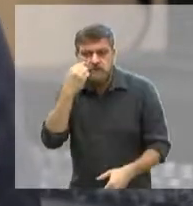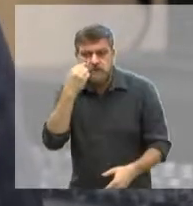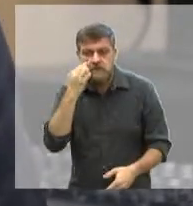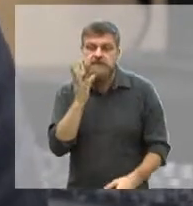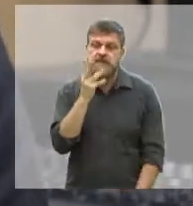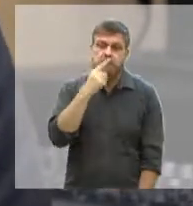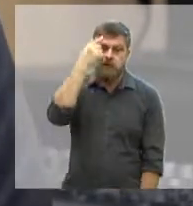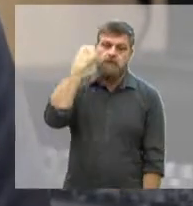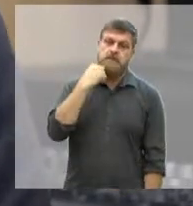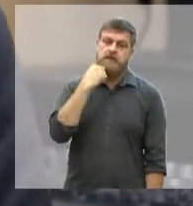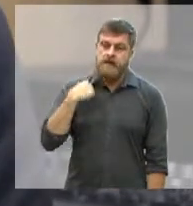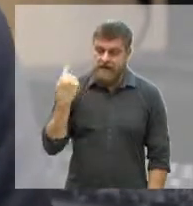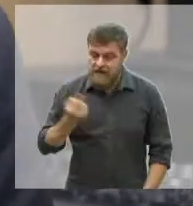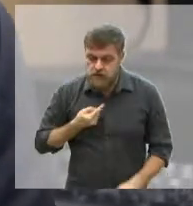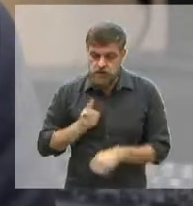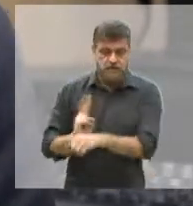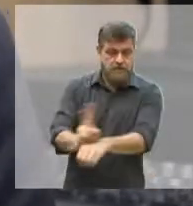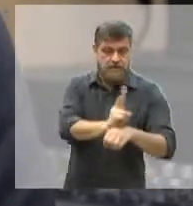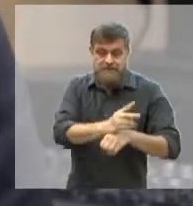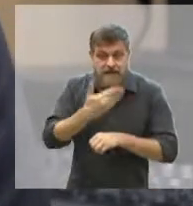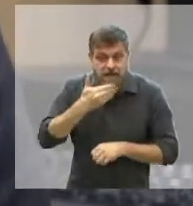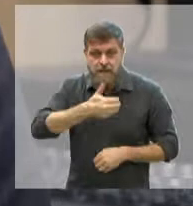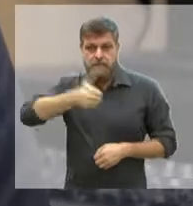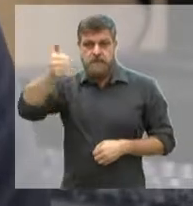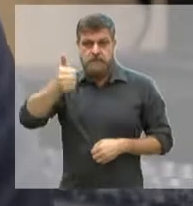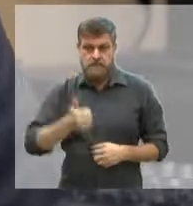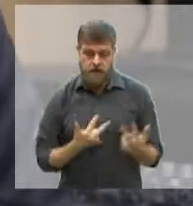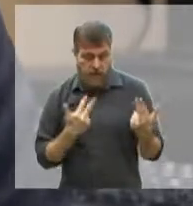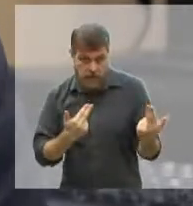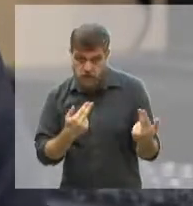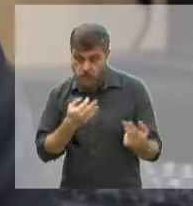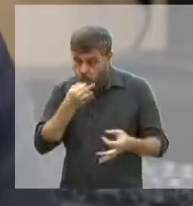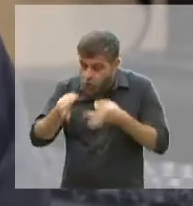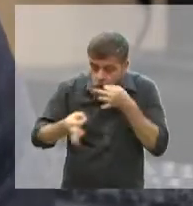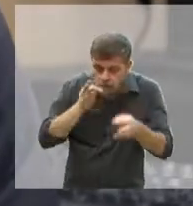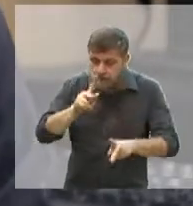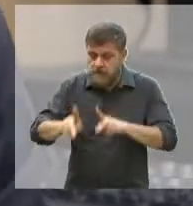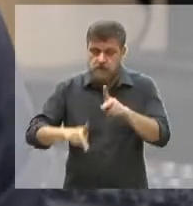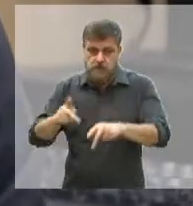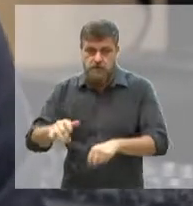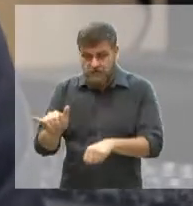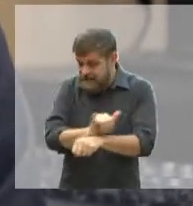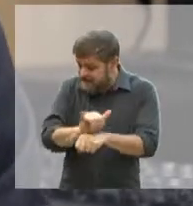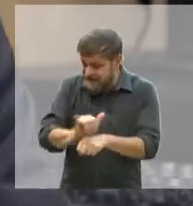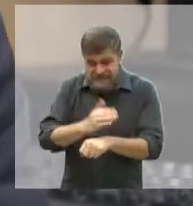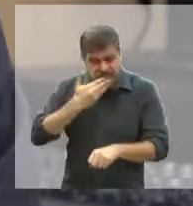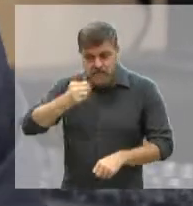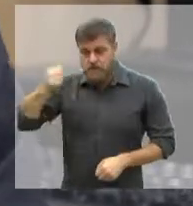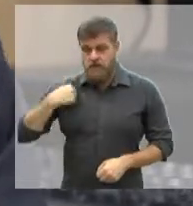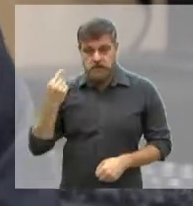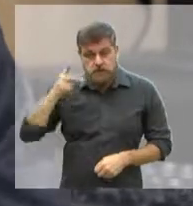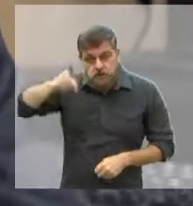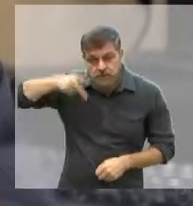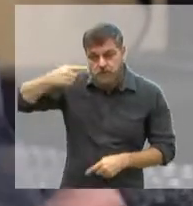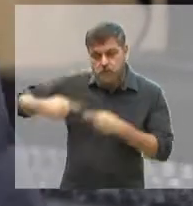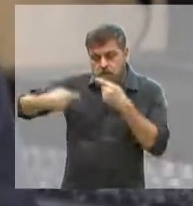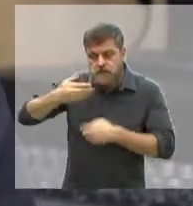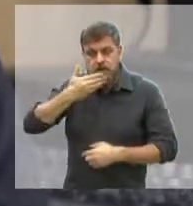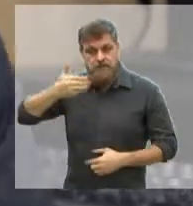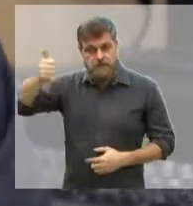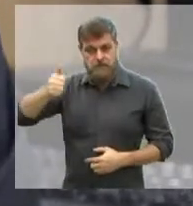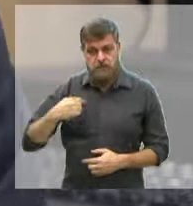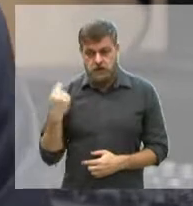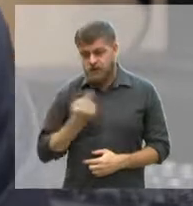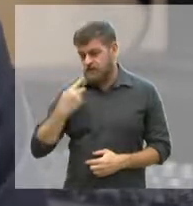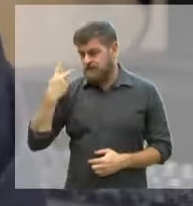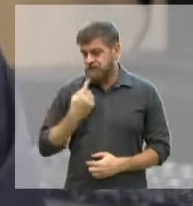possa melhorar os mecanismos de fiscalização e participação, feito que você colocou no começo, que eu acho que é o único caminho para a gente melhorar as políticas públicas. A gente só aqui, os